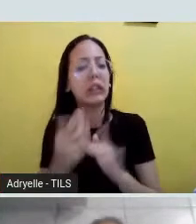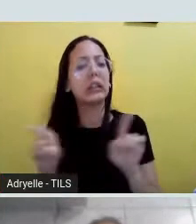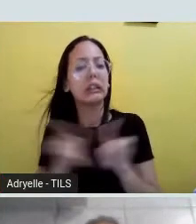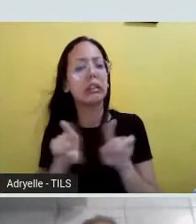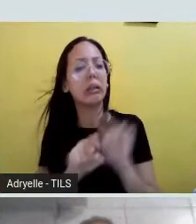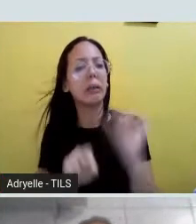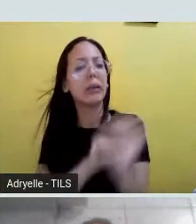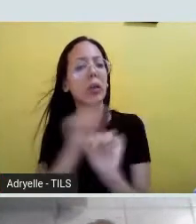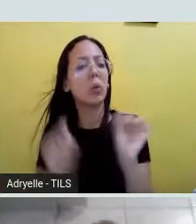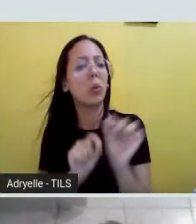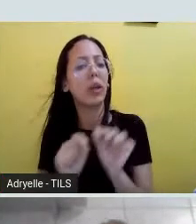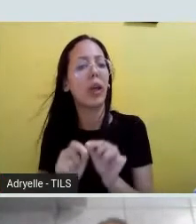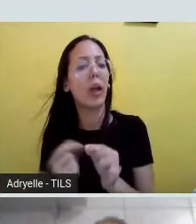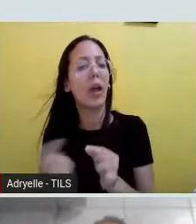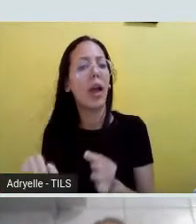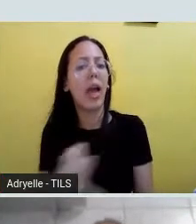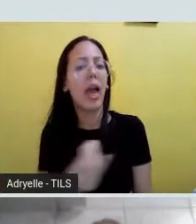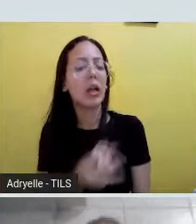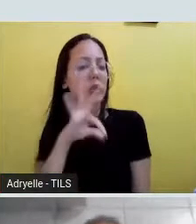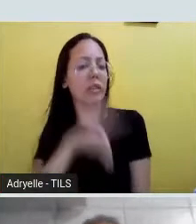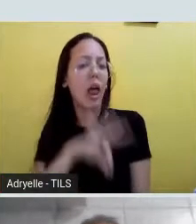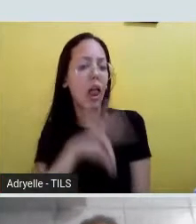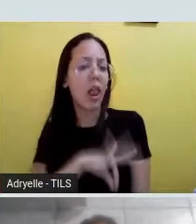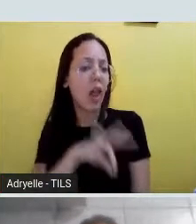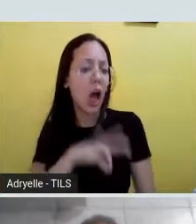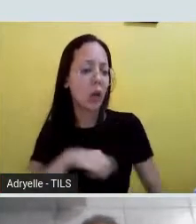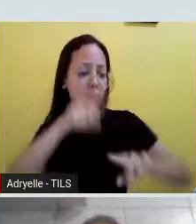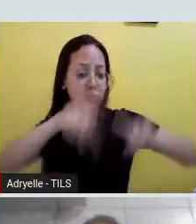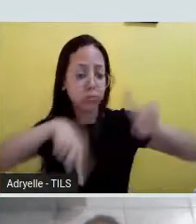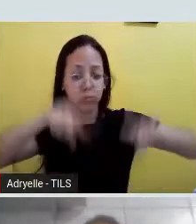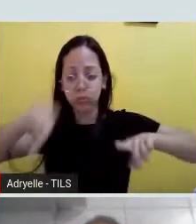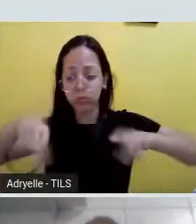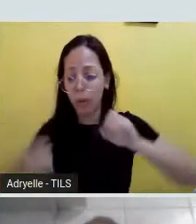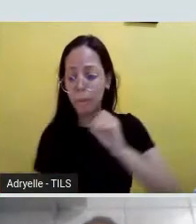do ganho sobre aqueles produtos que eles produzem.